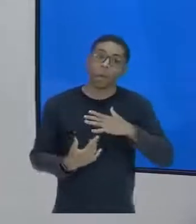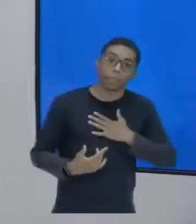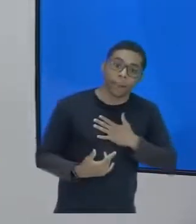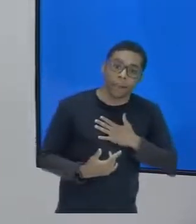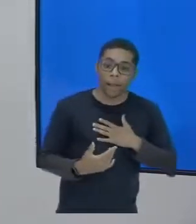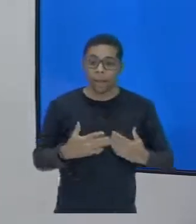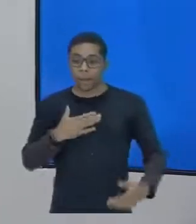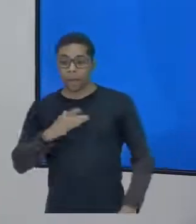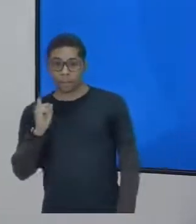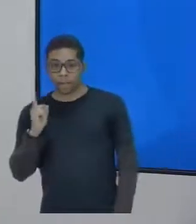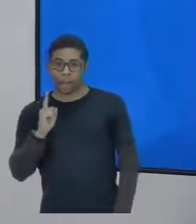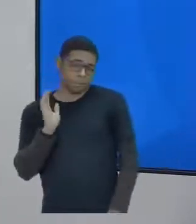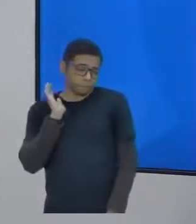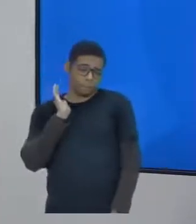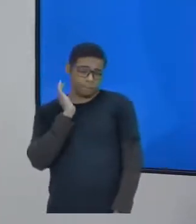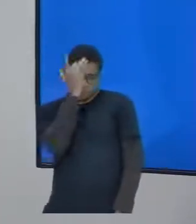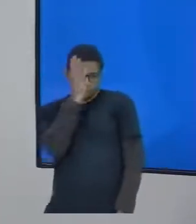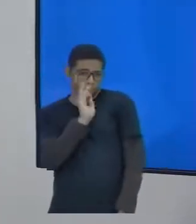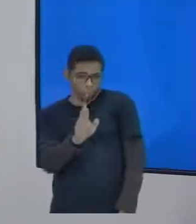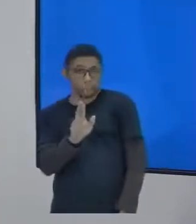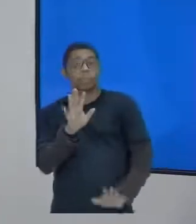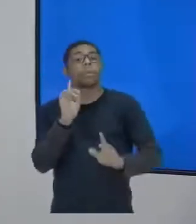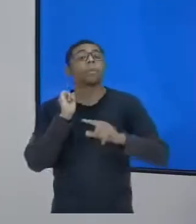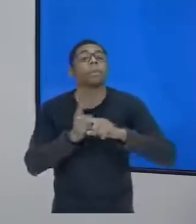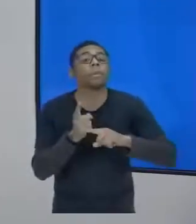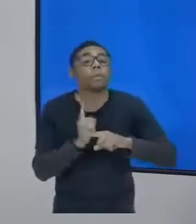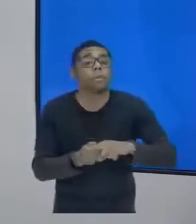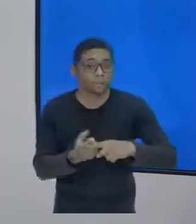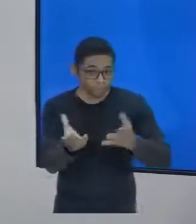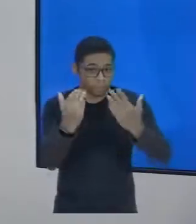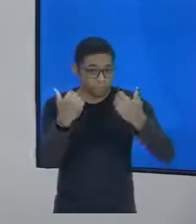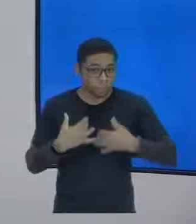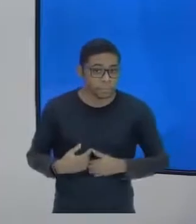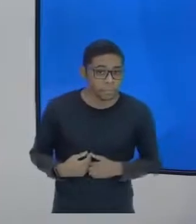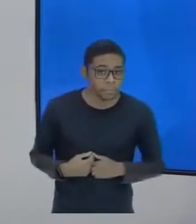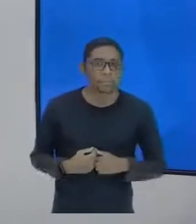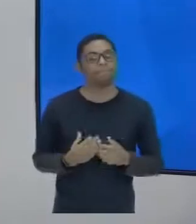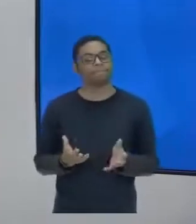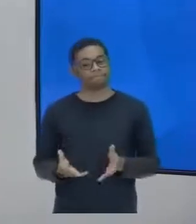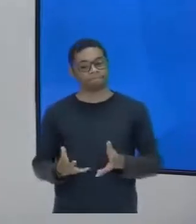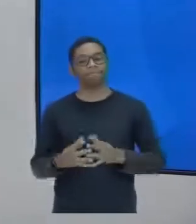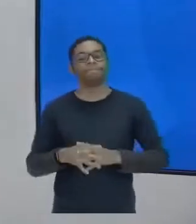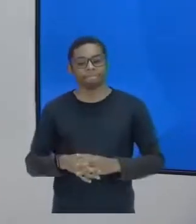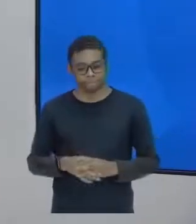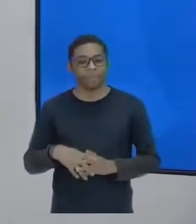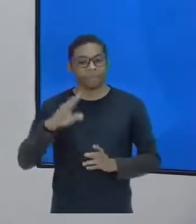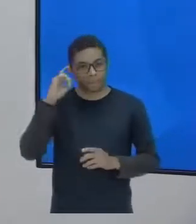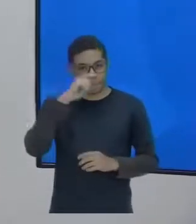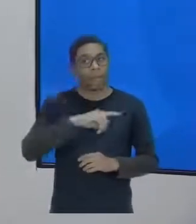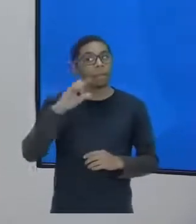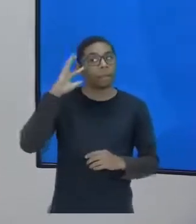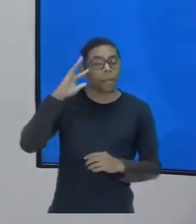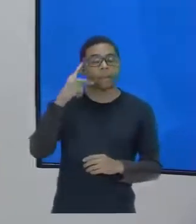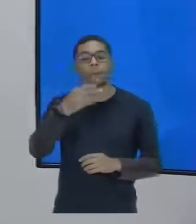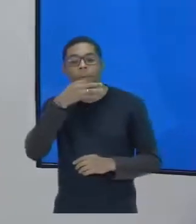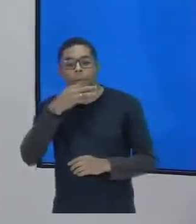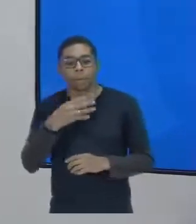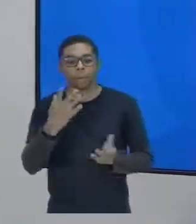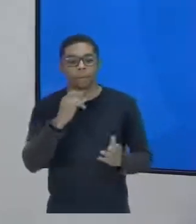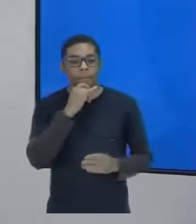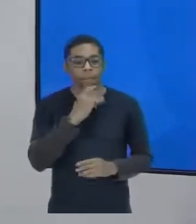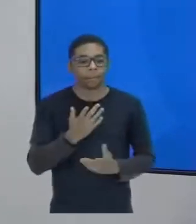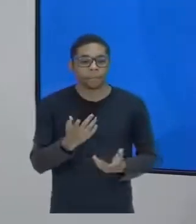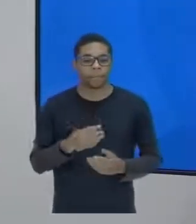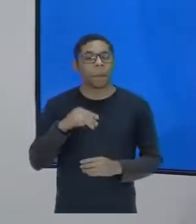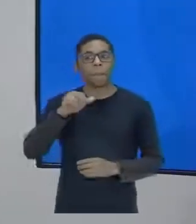é muito fácil. Argumentar é mais complicado. Então, é isso. Tese, que é o seu posicionamento, e os argumentos, tá certo? Por exemplo, o Mauro é feio. Beleza,